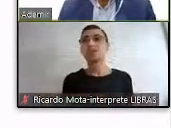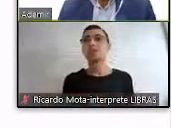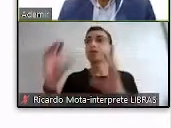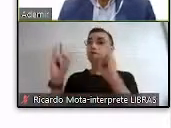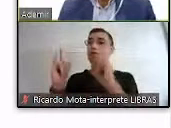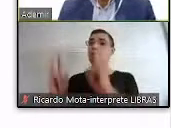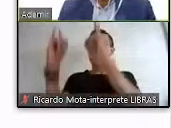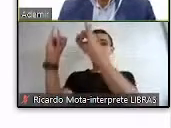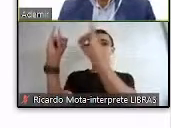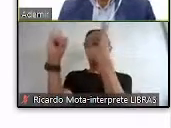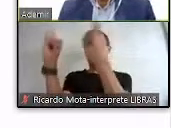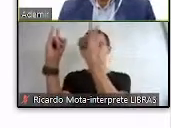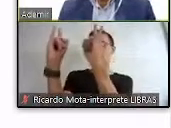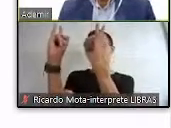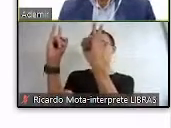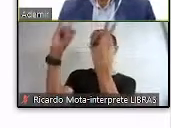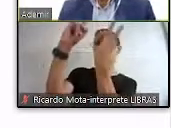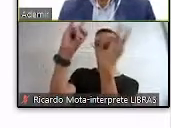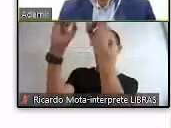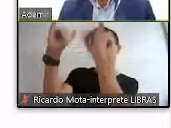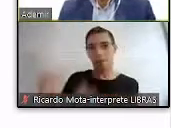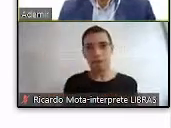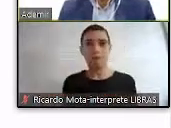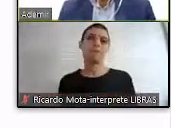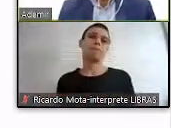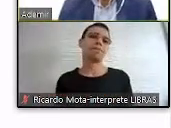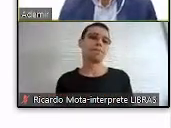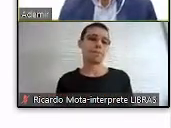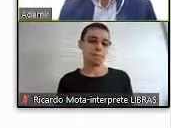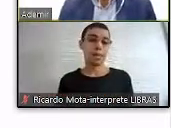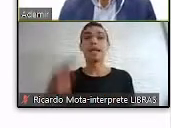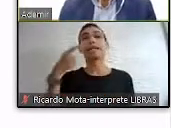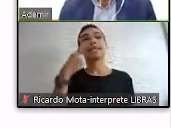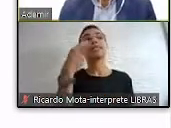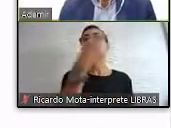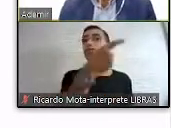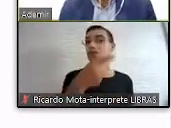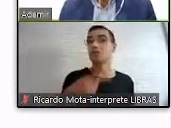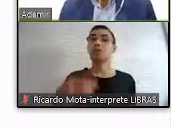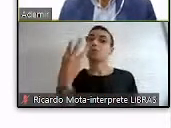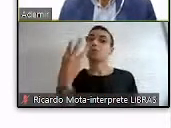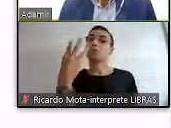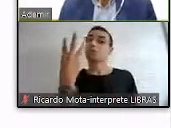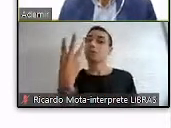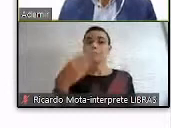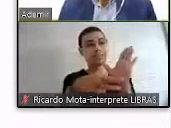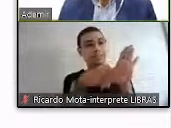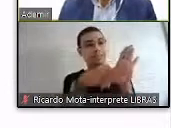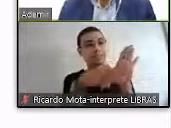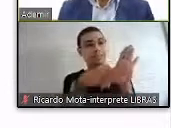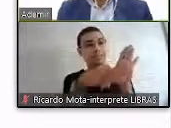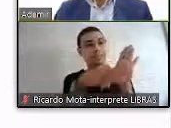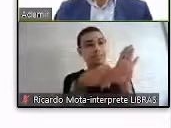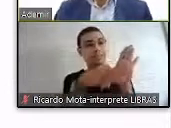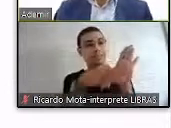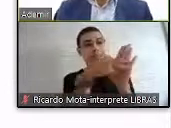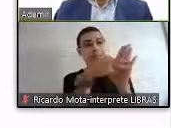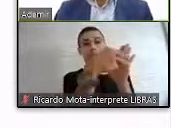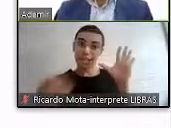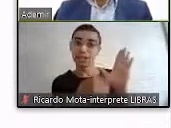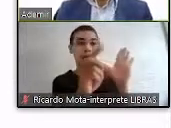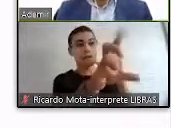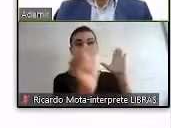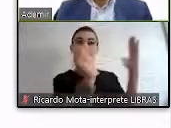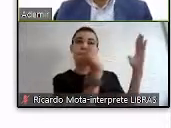nesse caso aí, estava havendo uma retirada de parede no terceiro andar, uma reforma no nono andar. Quando falo em reforma, muitos